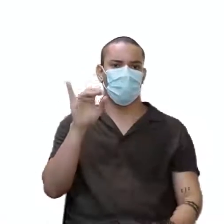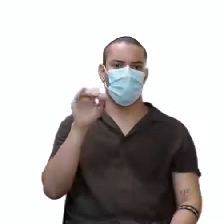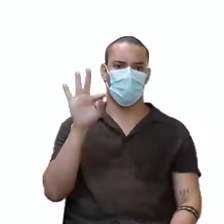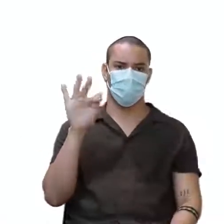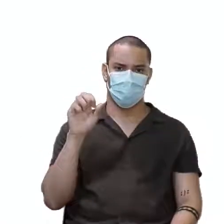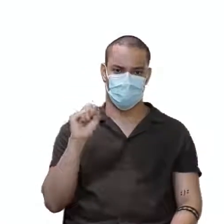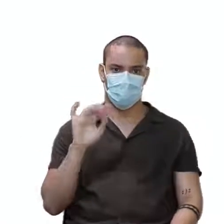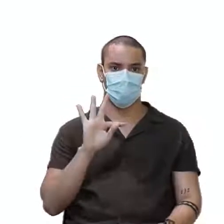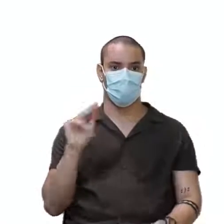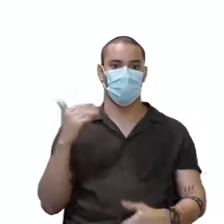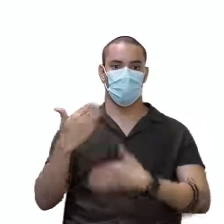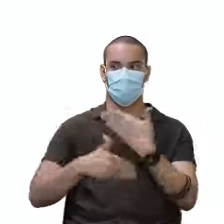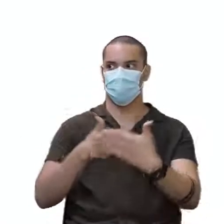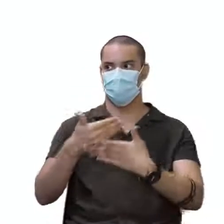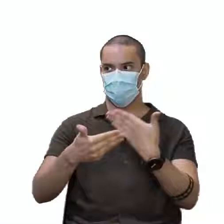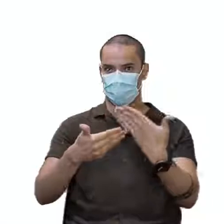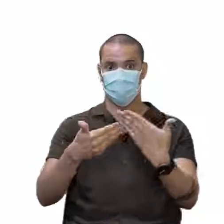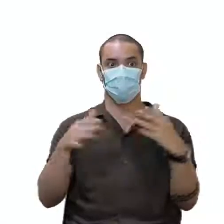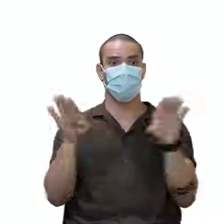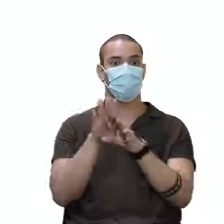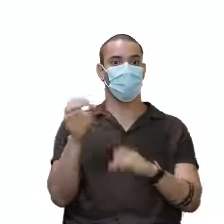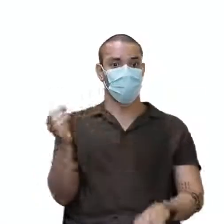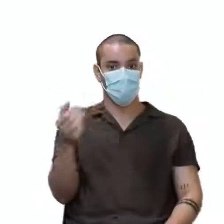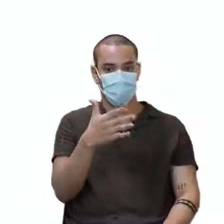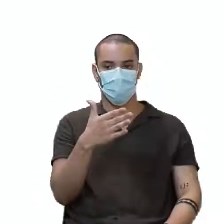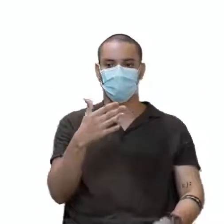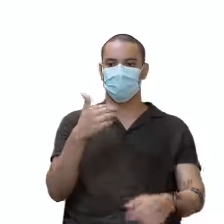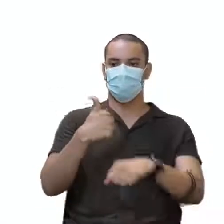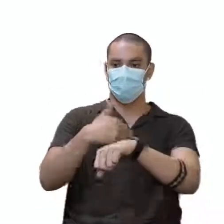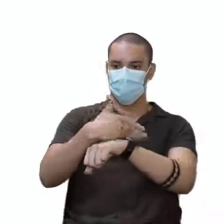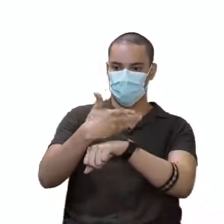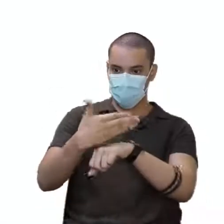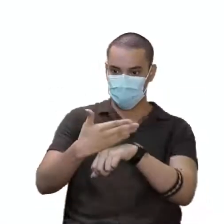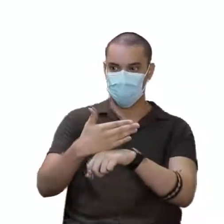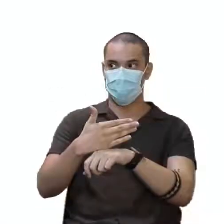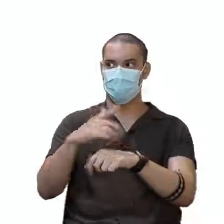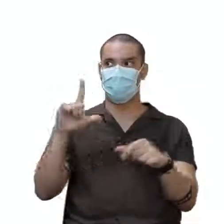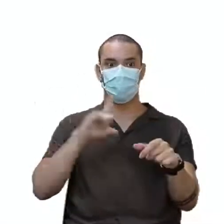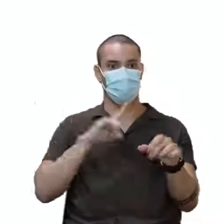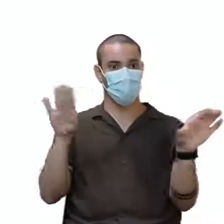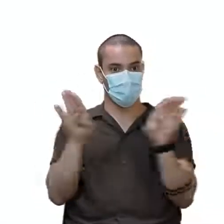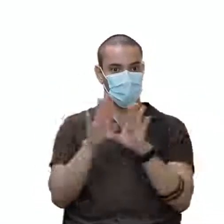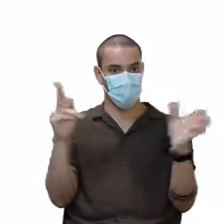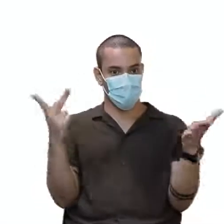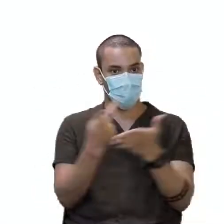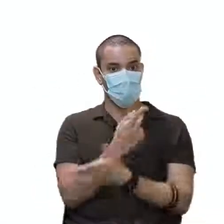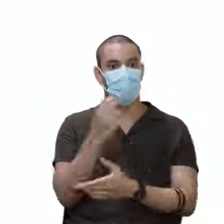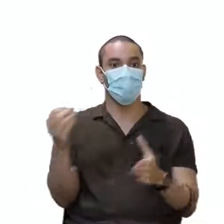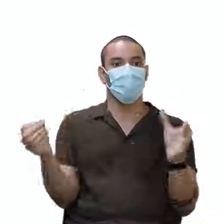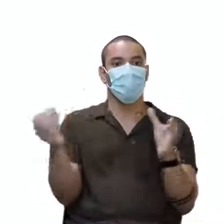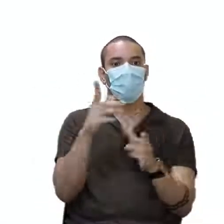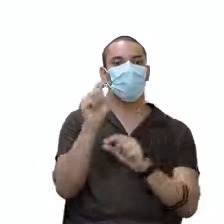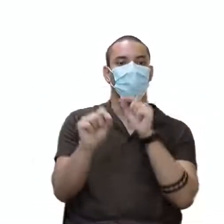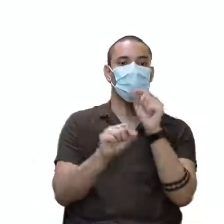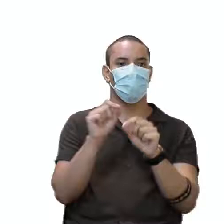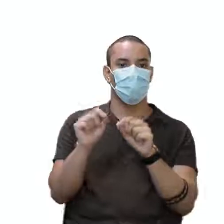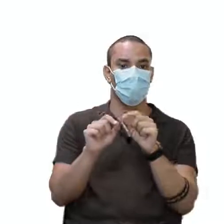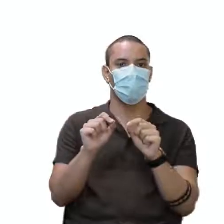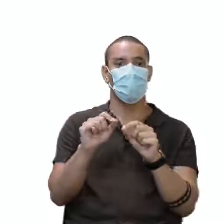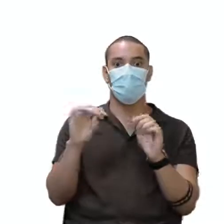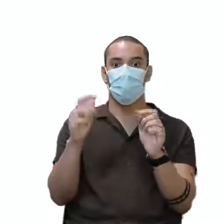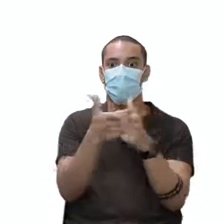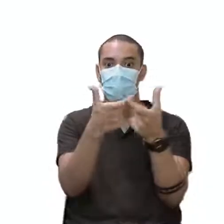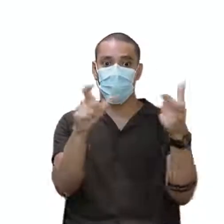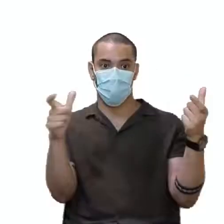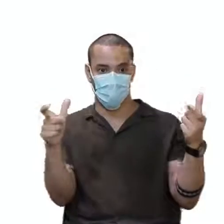e vão continuar o processo. Novas e constantes modificações se sucedem, permitindo o aparecimento de plantas de maior